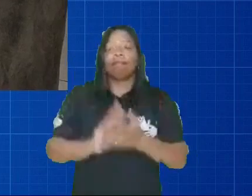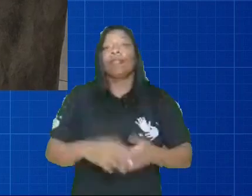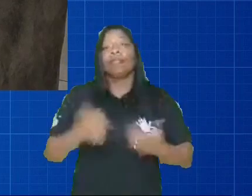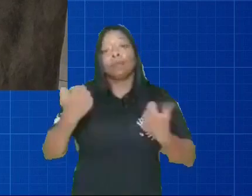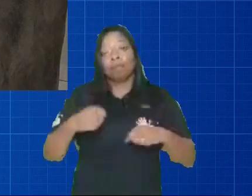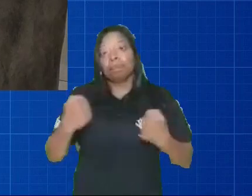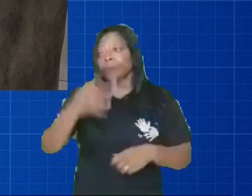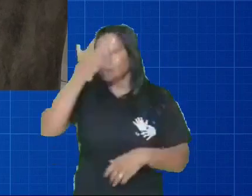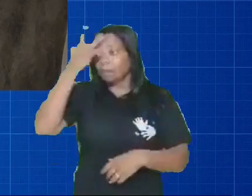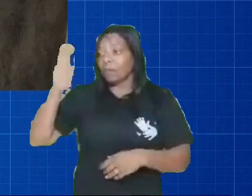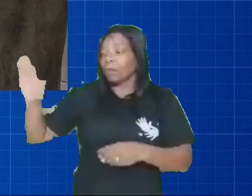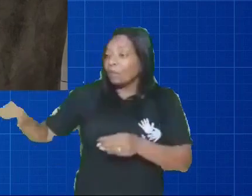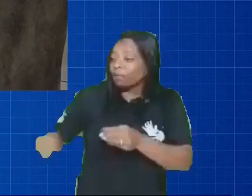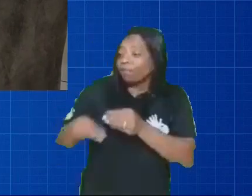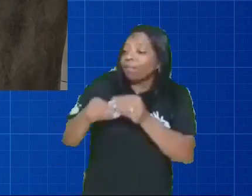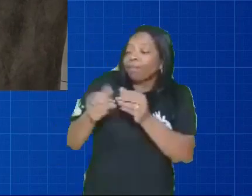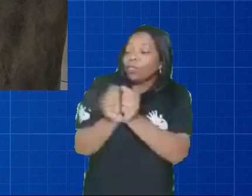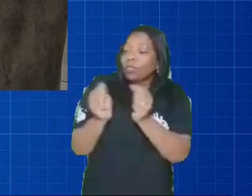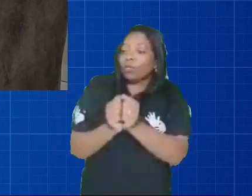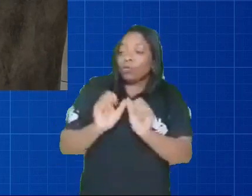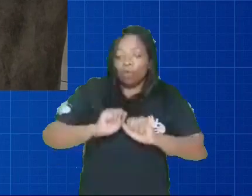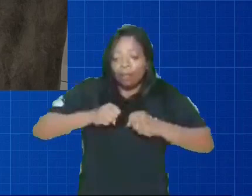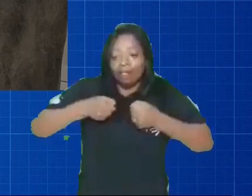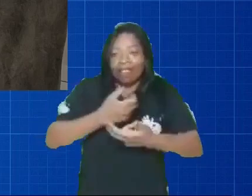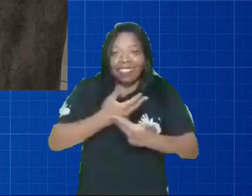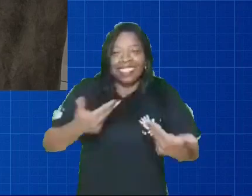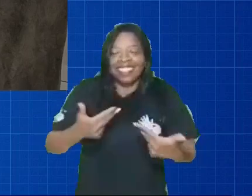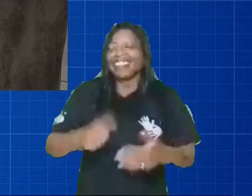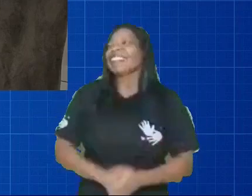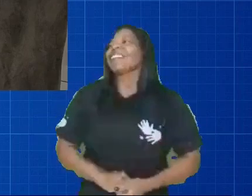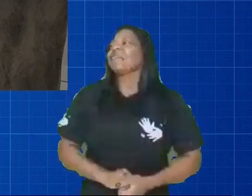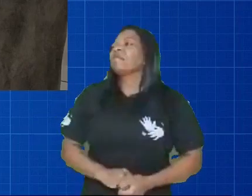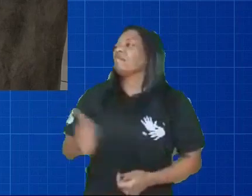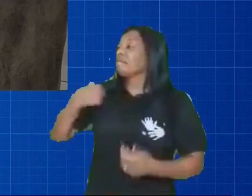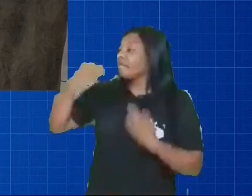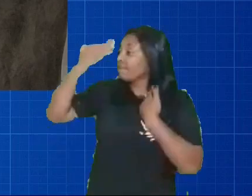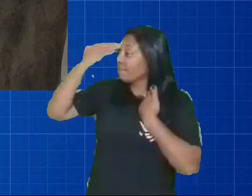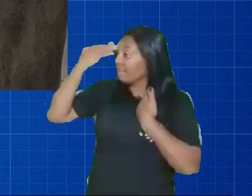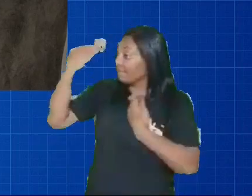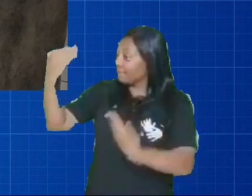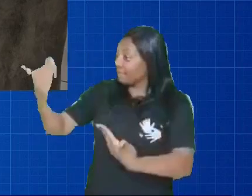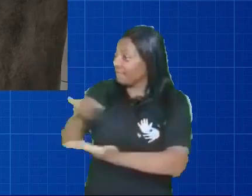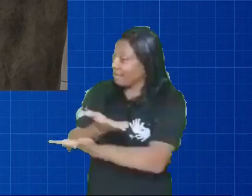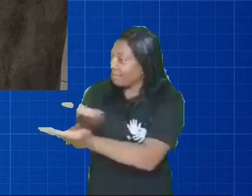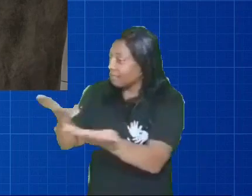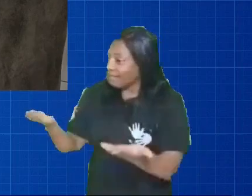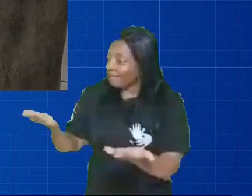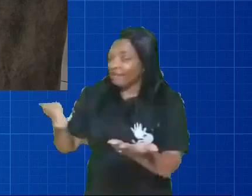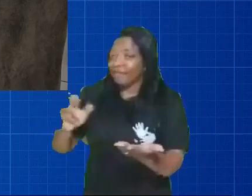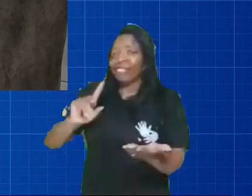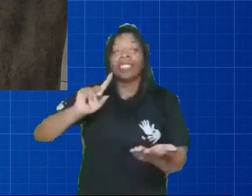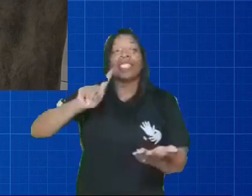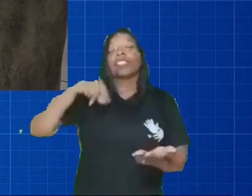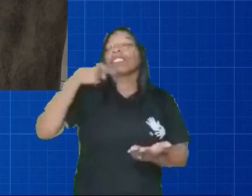que é isso. Agradeço a presença de vocês. No próximo bloco, a gente vai trabalhar um pouco sobre a saúde mental com a